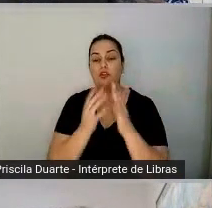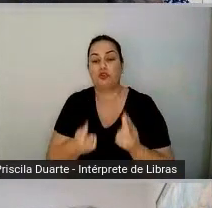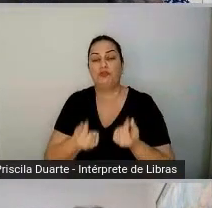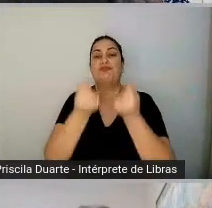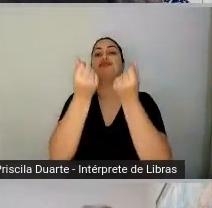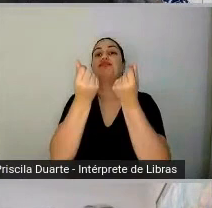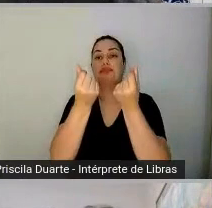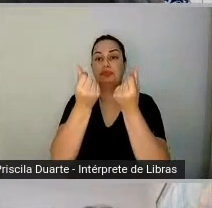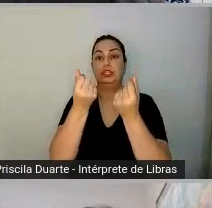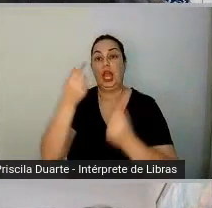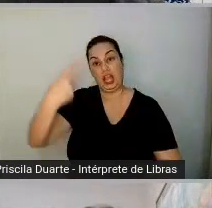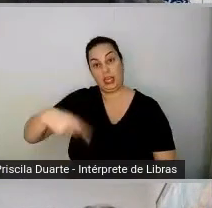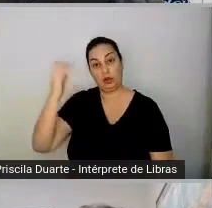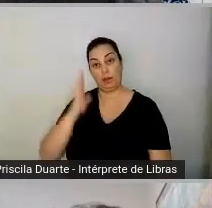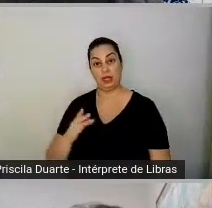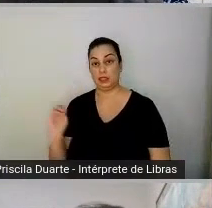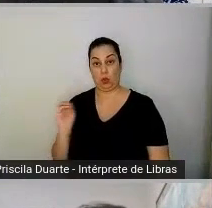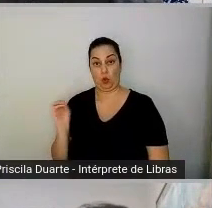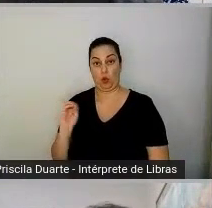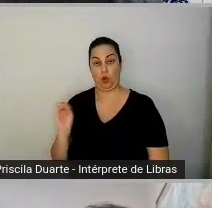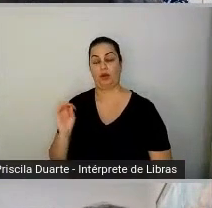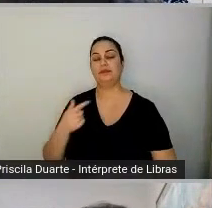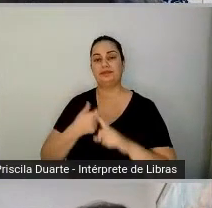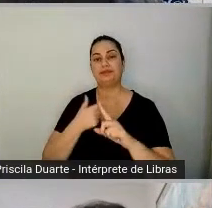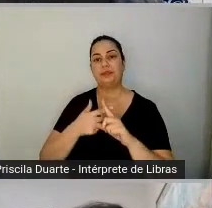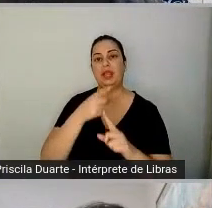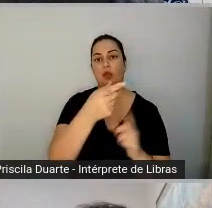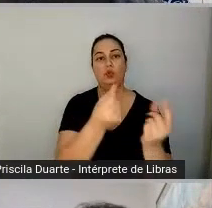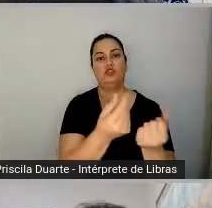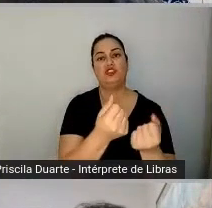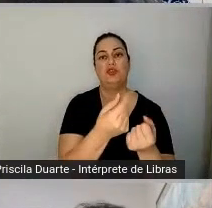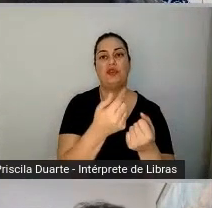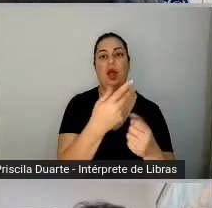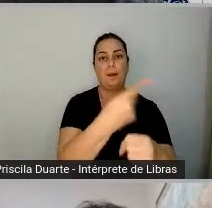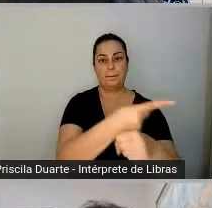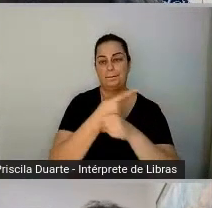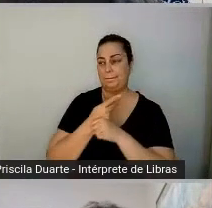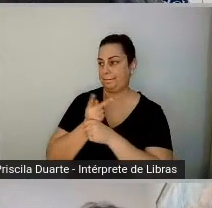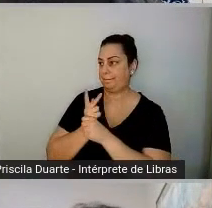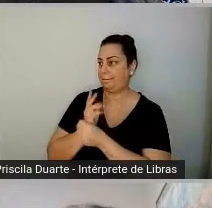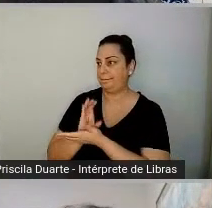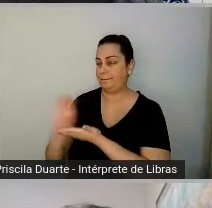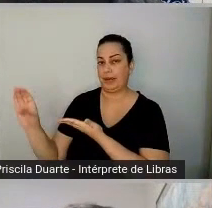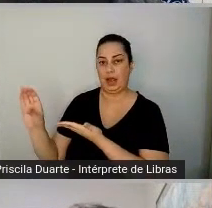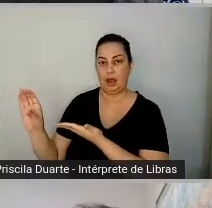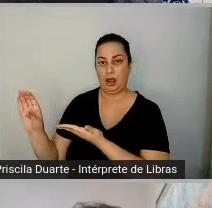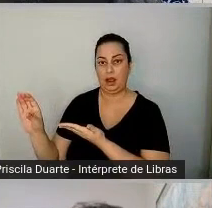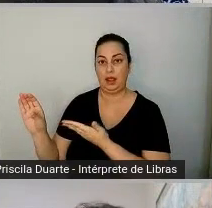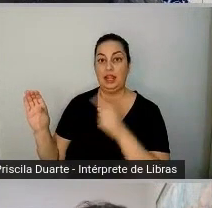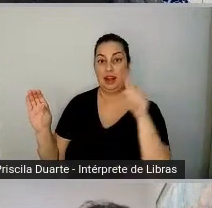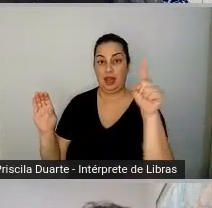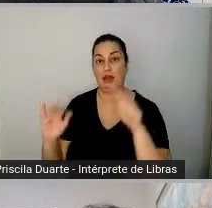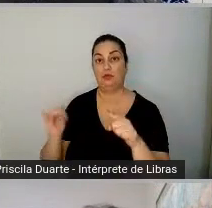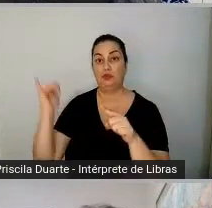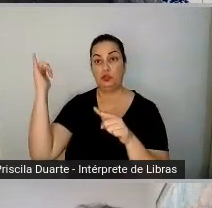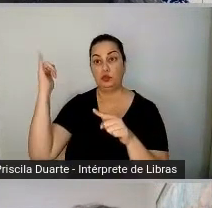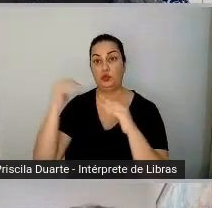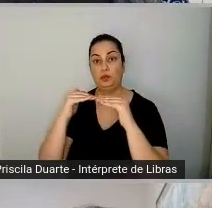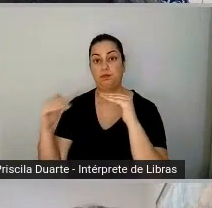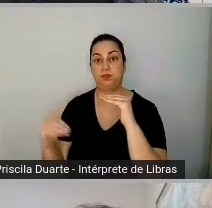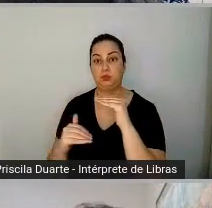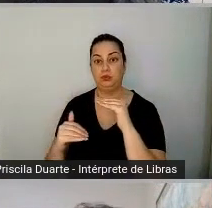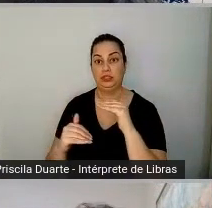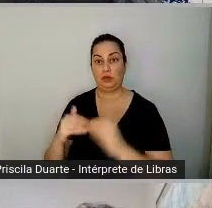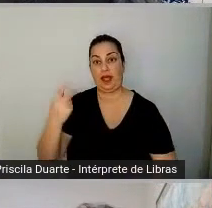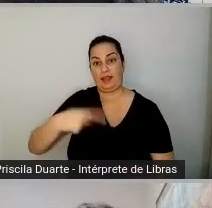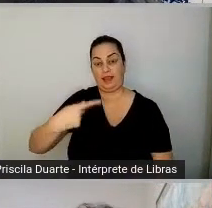investir no setor produtivo e o juro é negativo, né? E aqui não, aqui se pega empréstimo para pagar